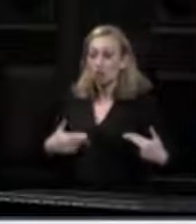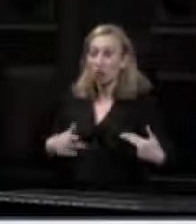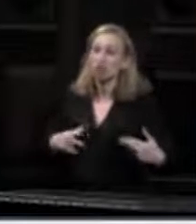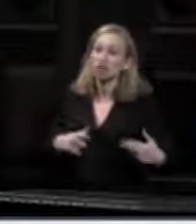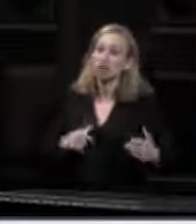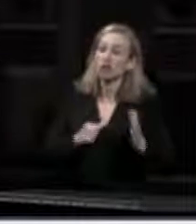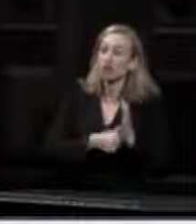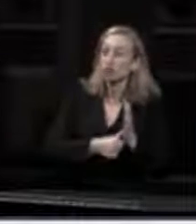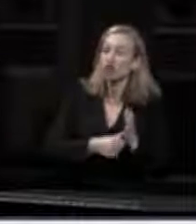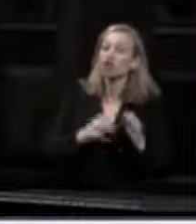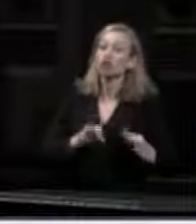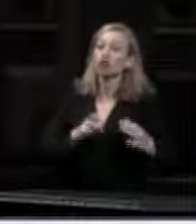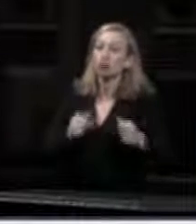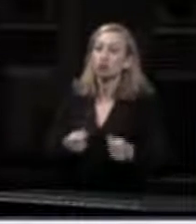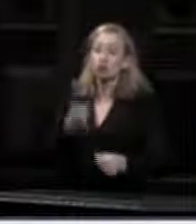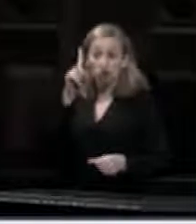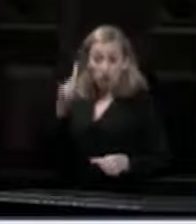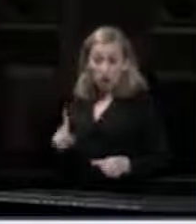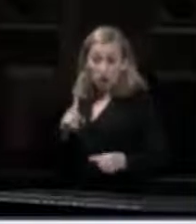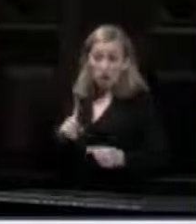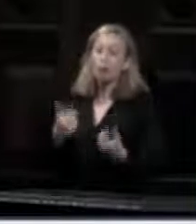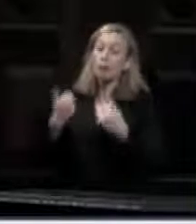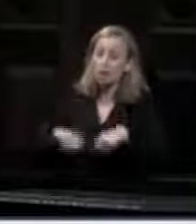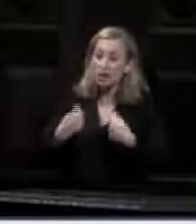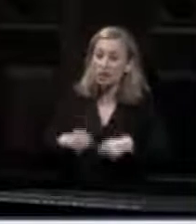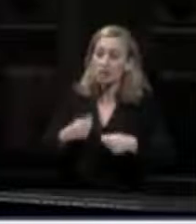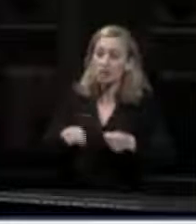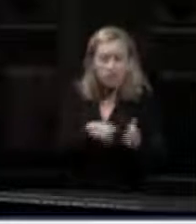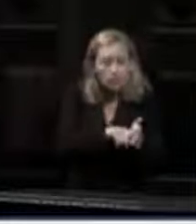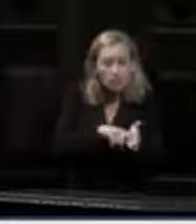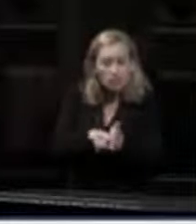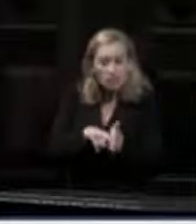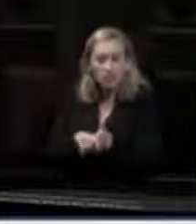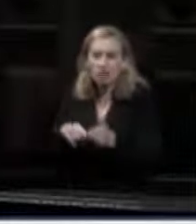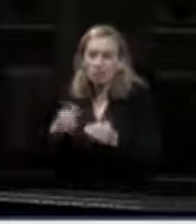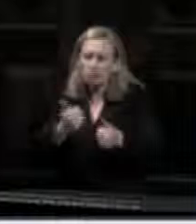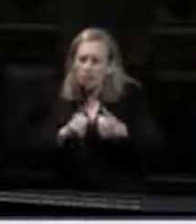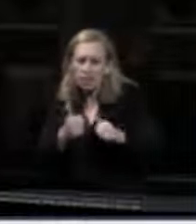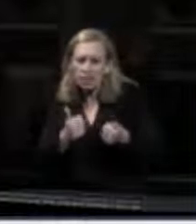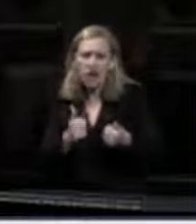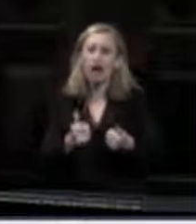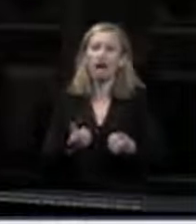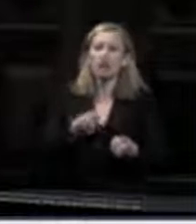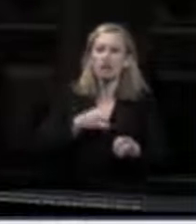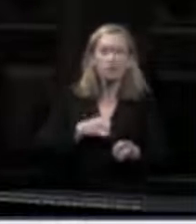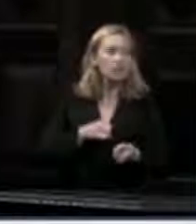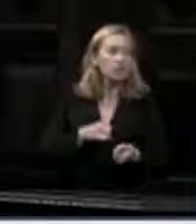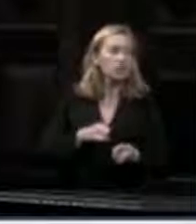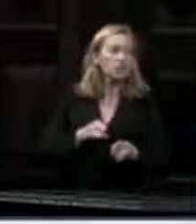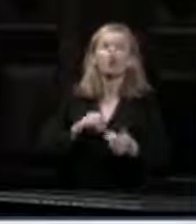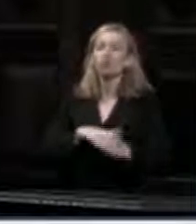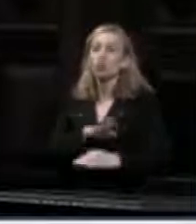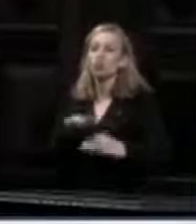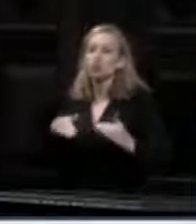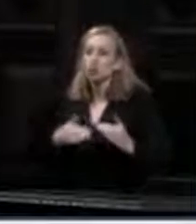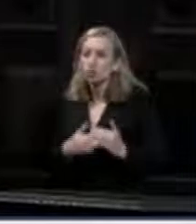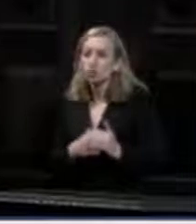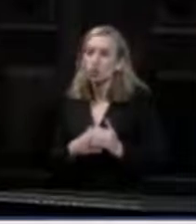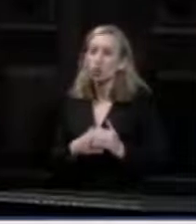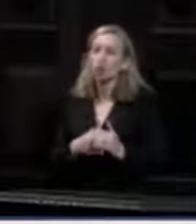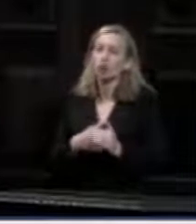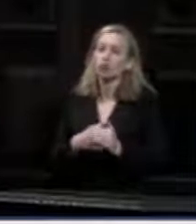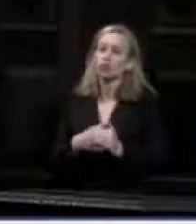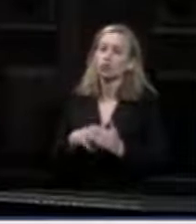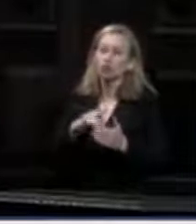motorista quanto o auxiliar, tem que passar por uma análise que, inclusive, com todas as suas certidões, inclusive